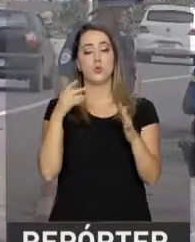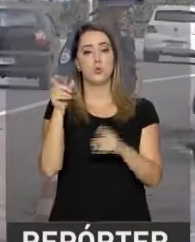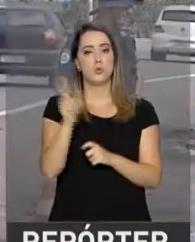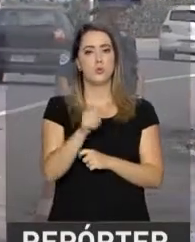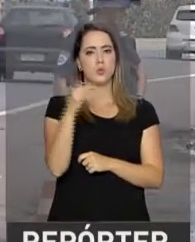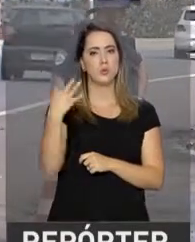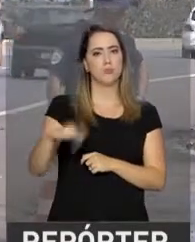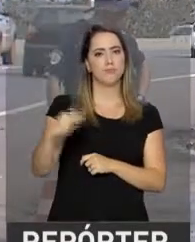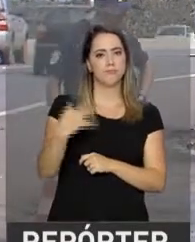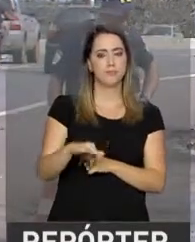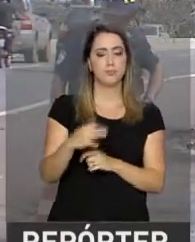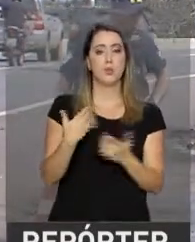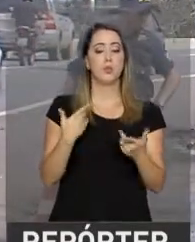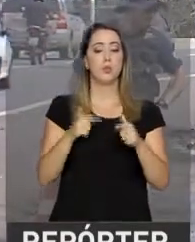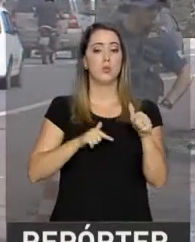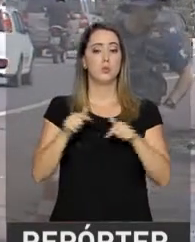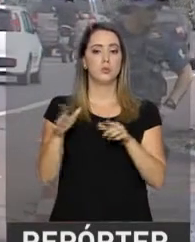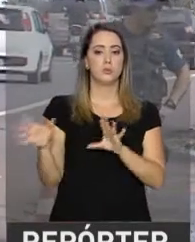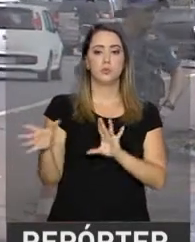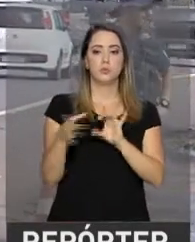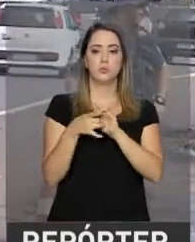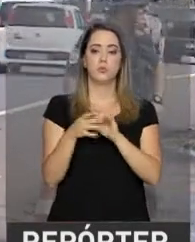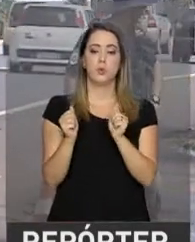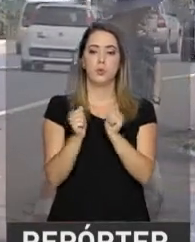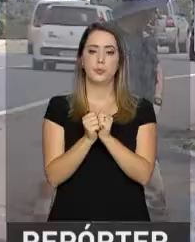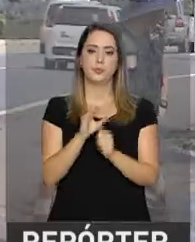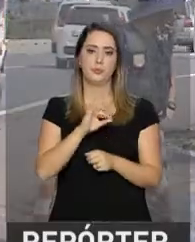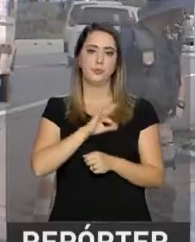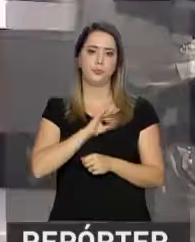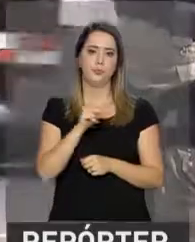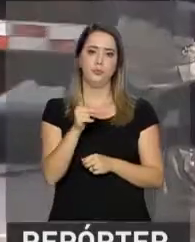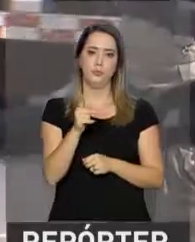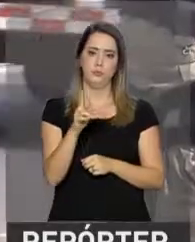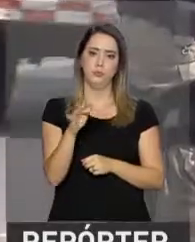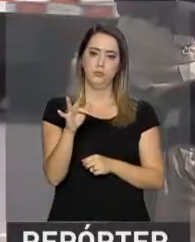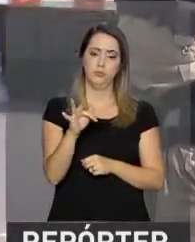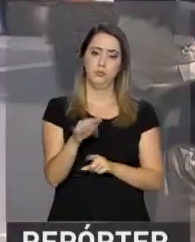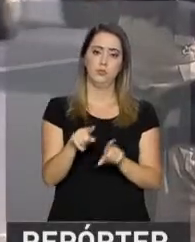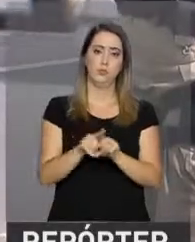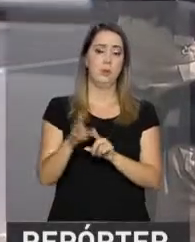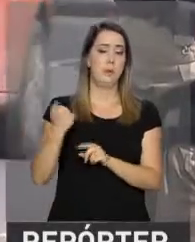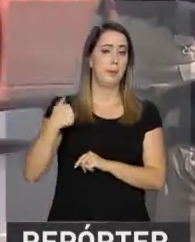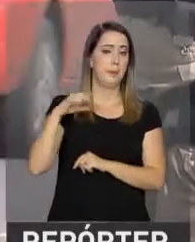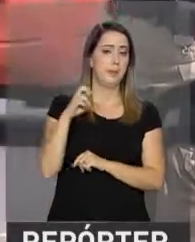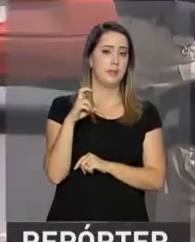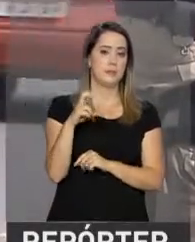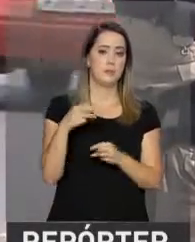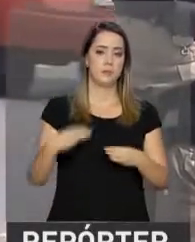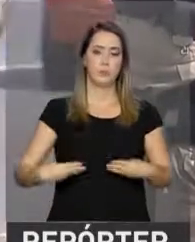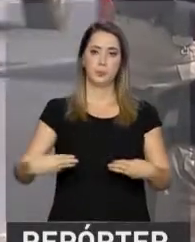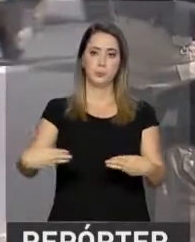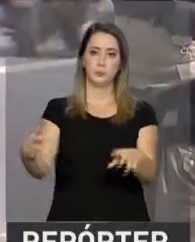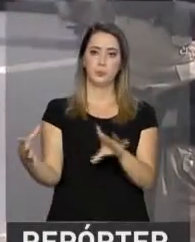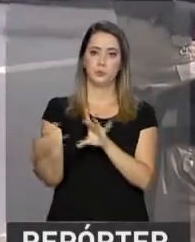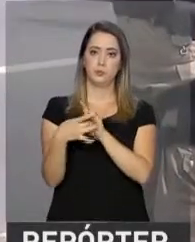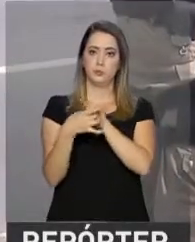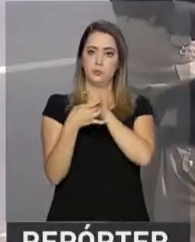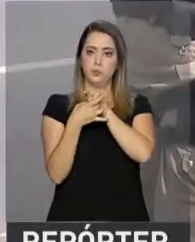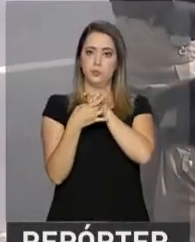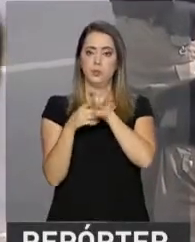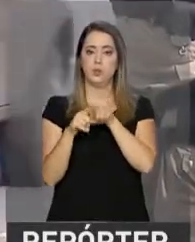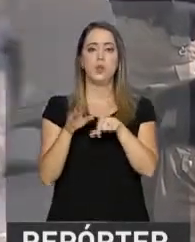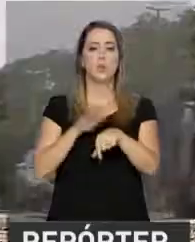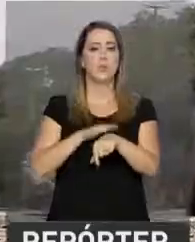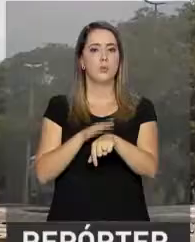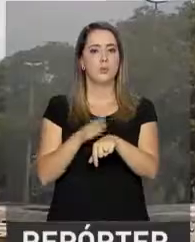operação que é feita de forma integrada pela polícia rodoviária federal e mais cinco ministérios acontece no período de